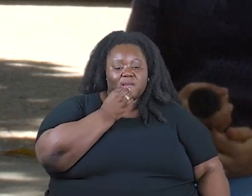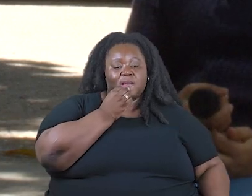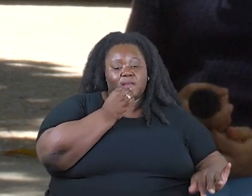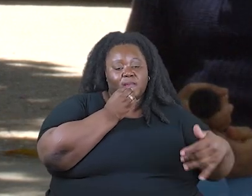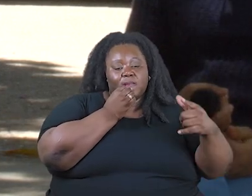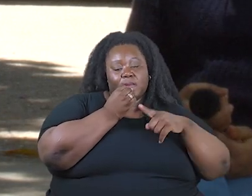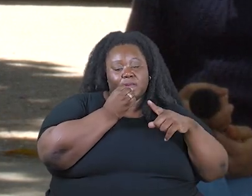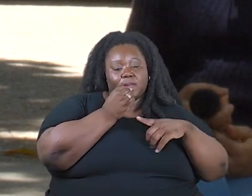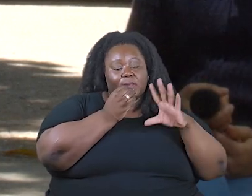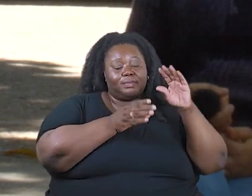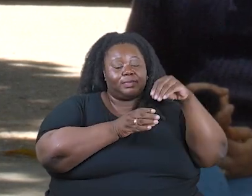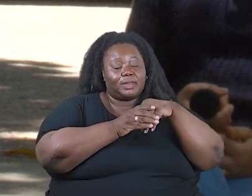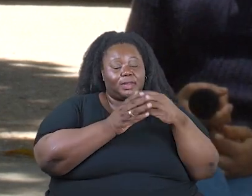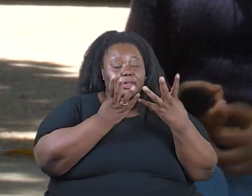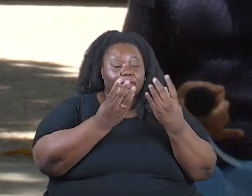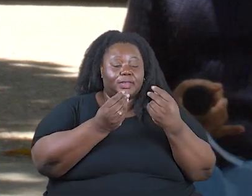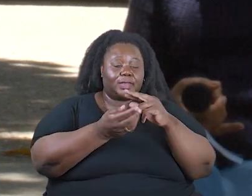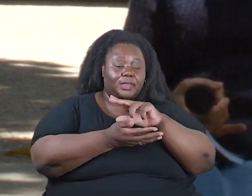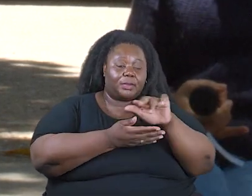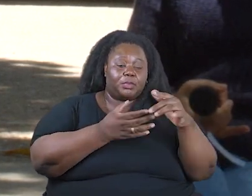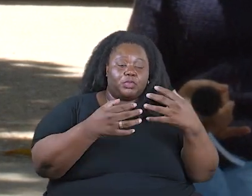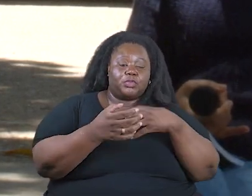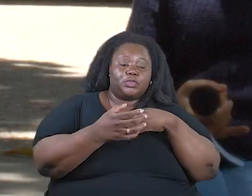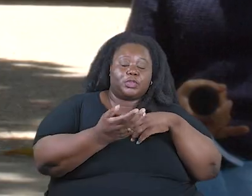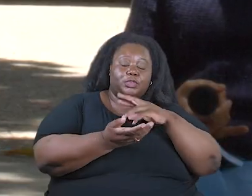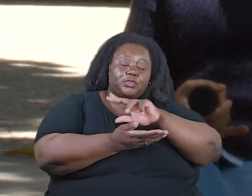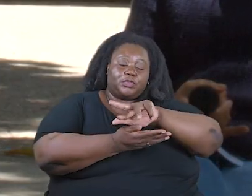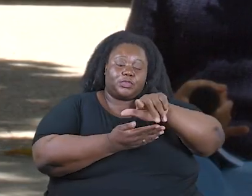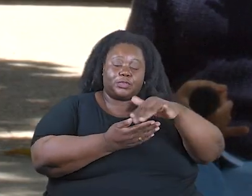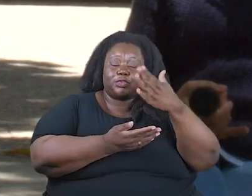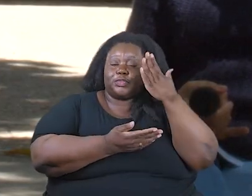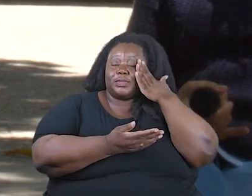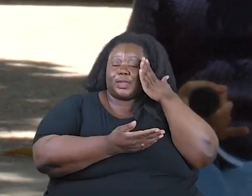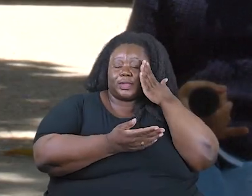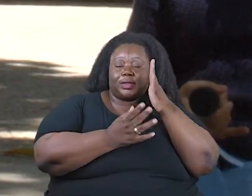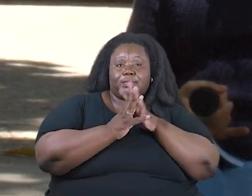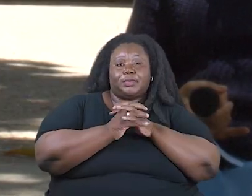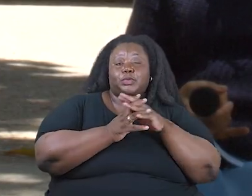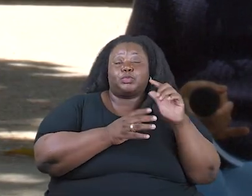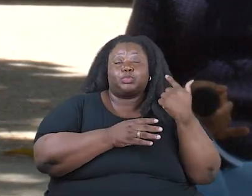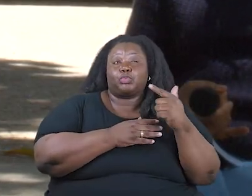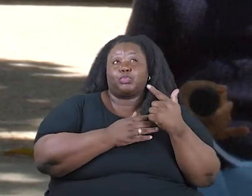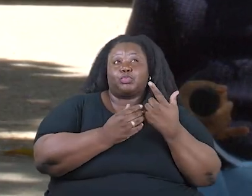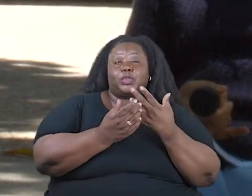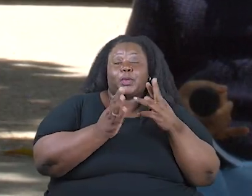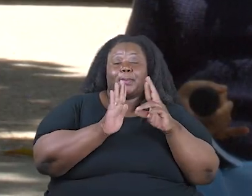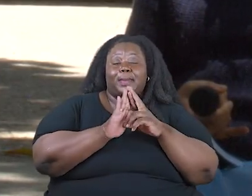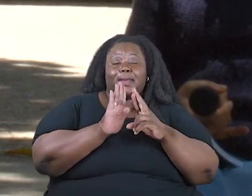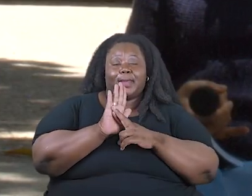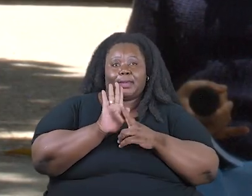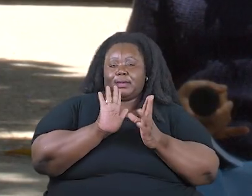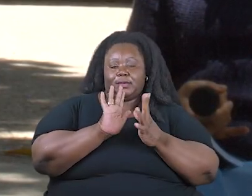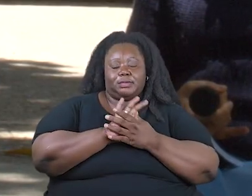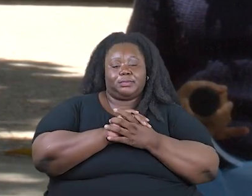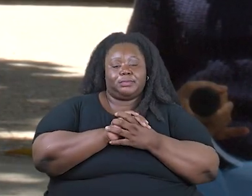Então, dentro desse campo tem muitas maneiras diferentes de entender. Assim. Não existe uma